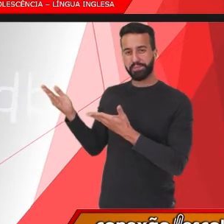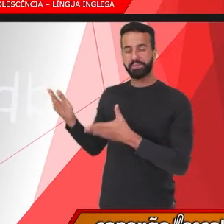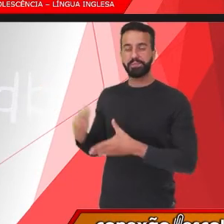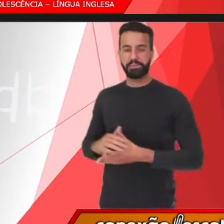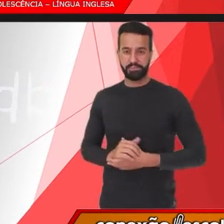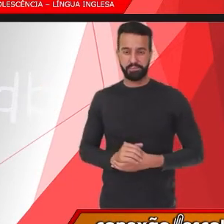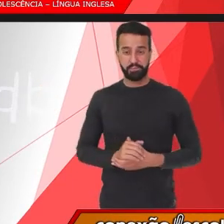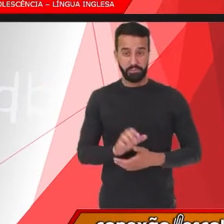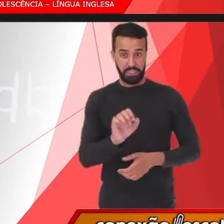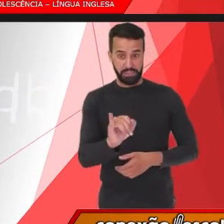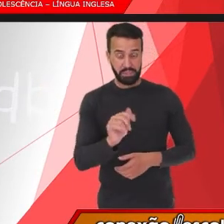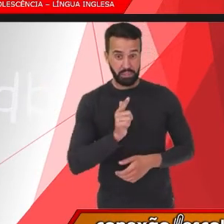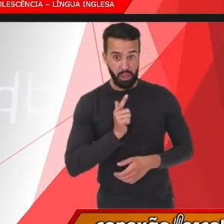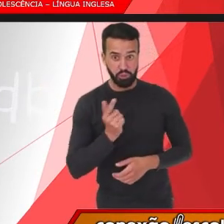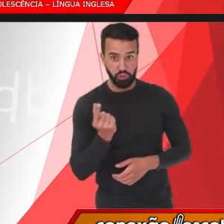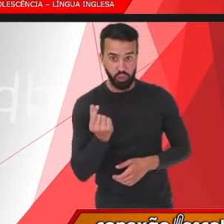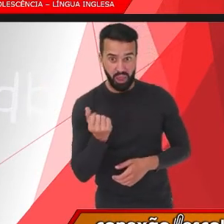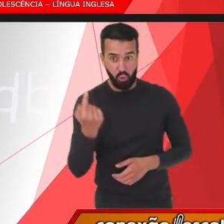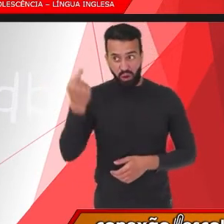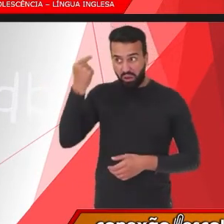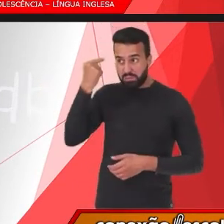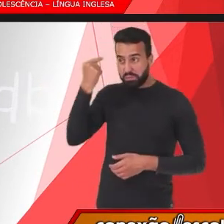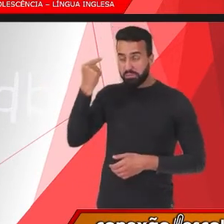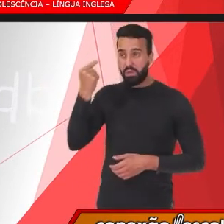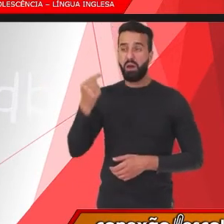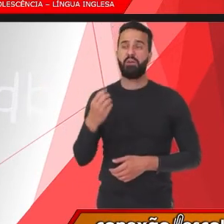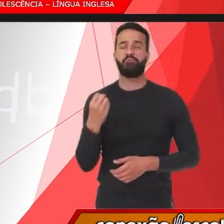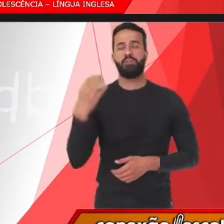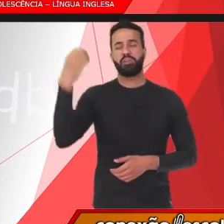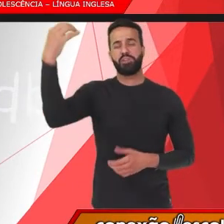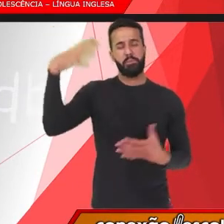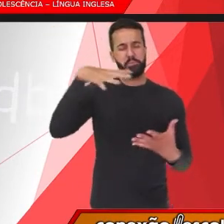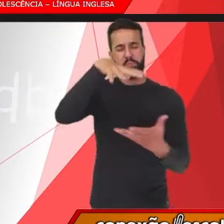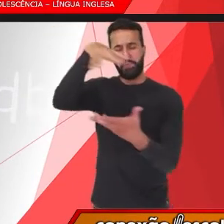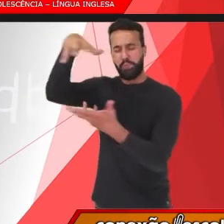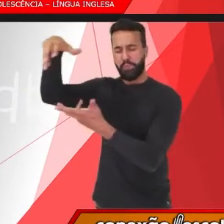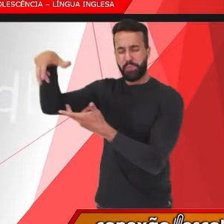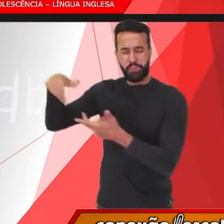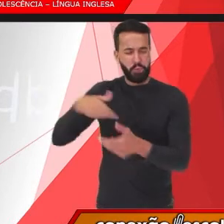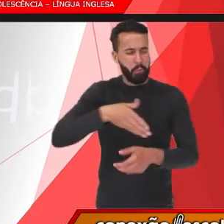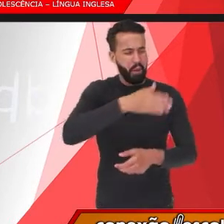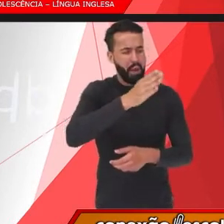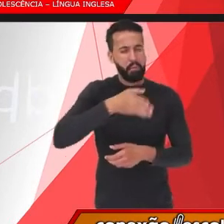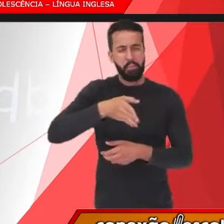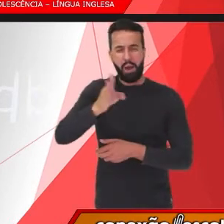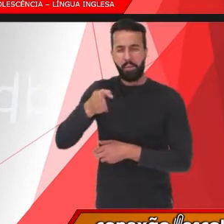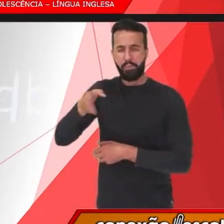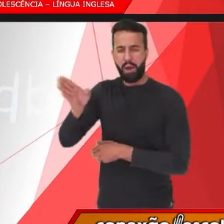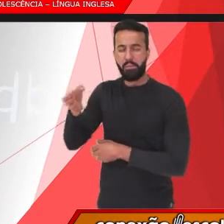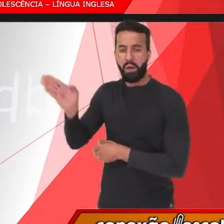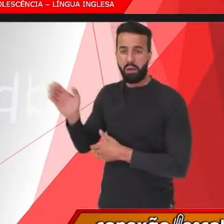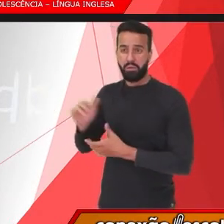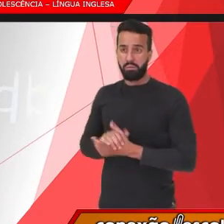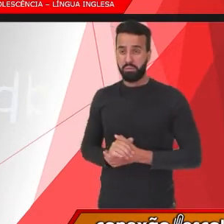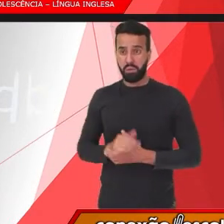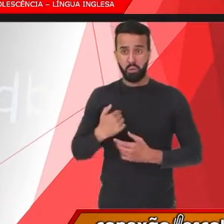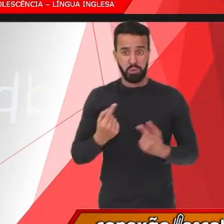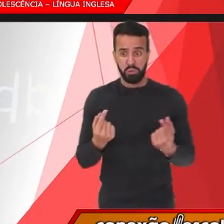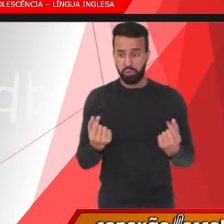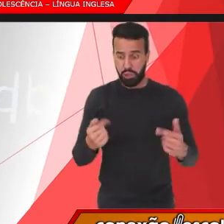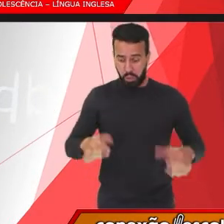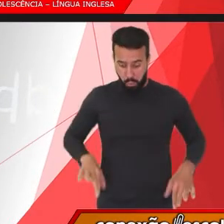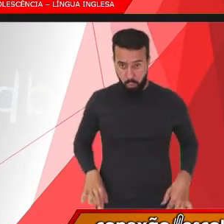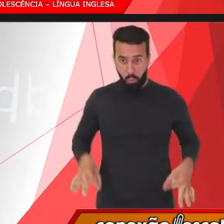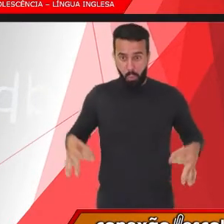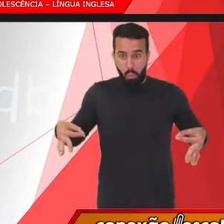the world. Se eu tivesse dinheiro, viajaria ao redor do mundo. Como eu não tenho dinheiro, eu não posso viajar ao redor do mundo. Então,